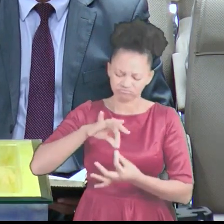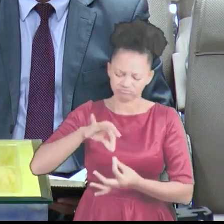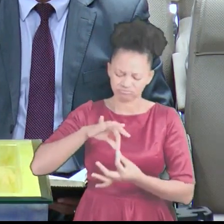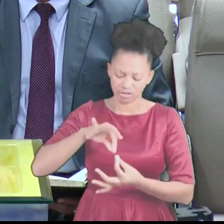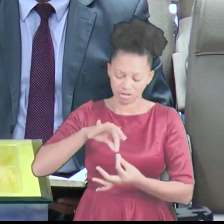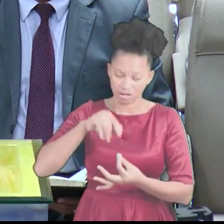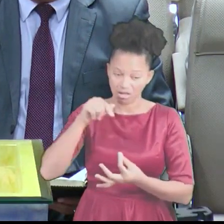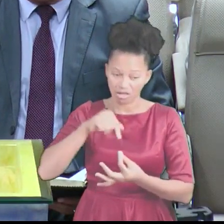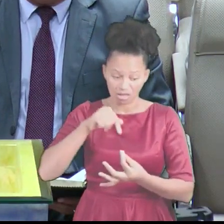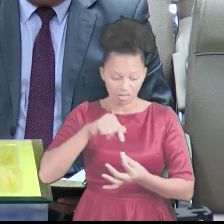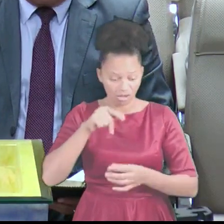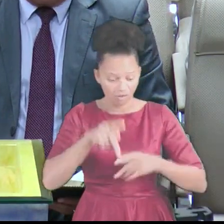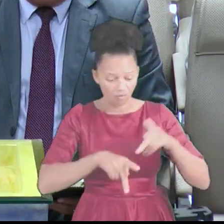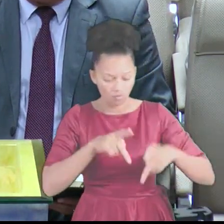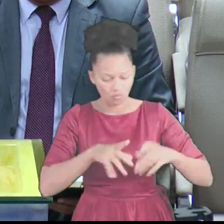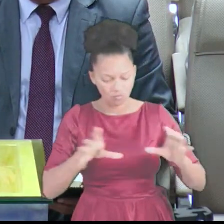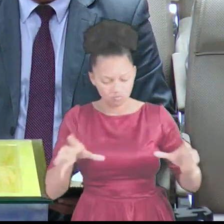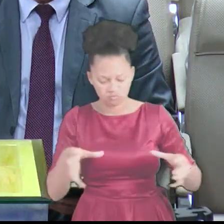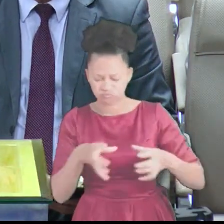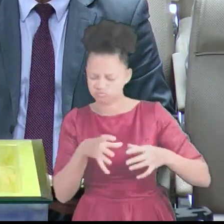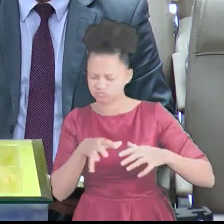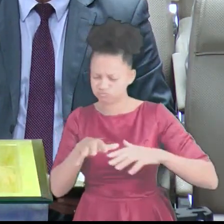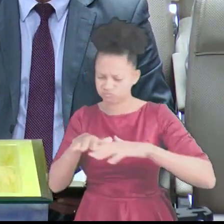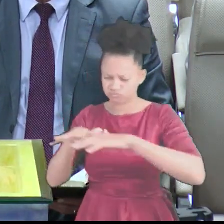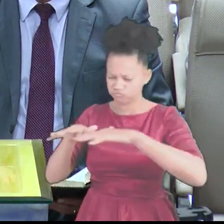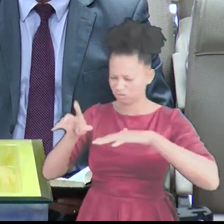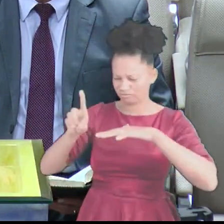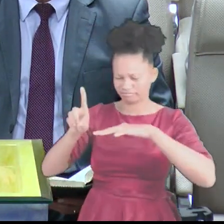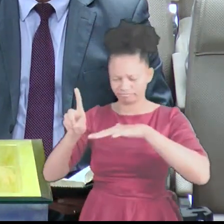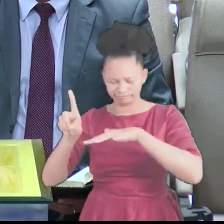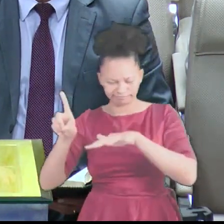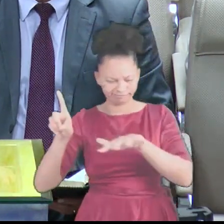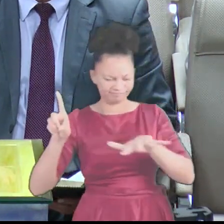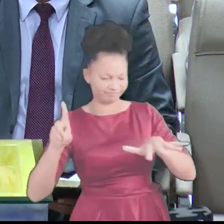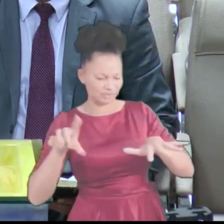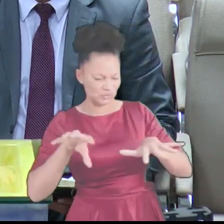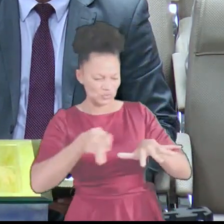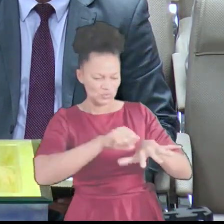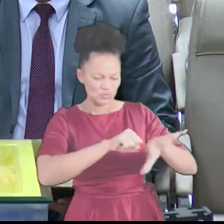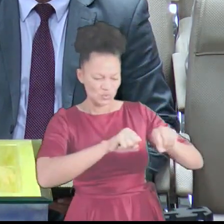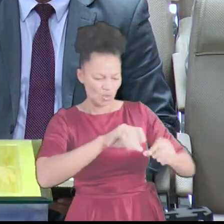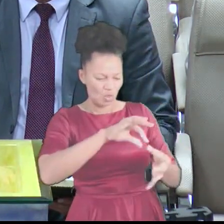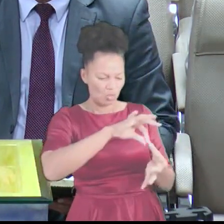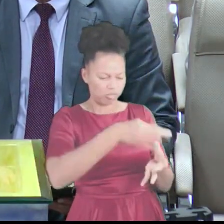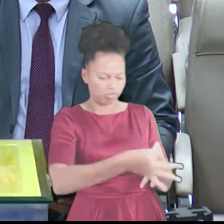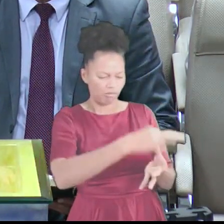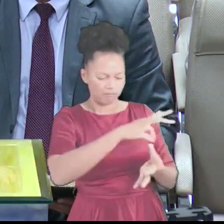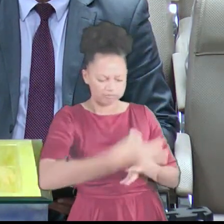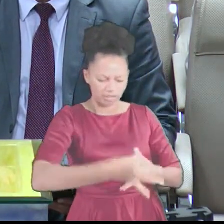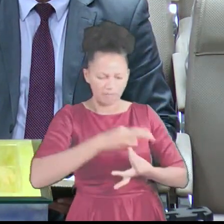de Deus, chegaram a esta situação. E, meus amados irmãos,